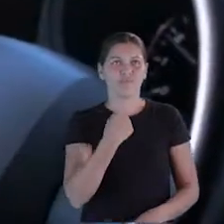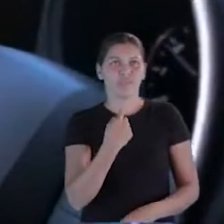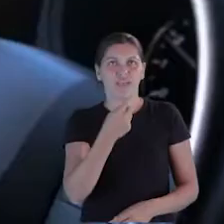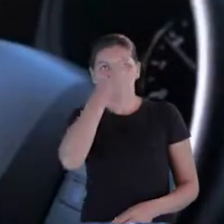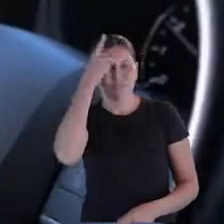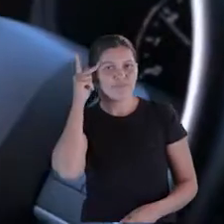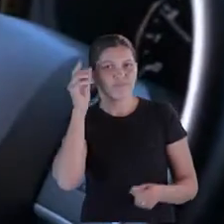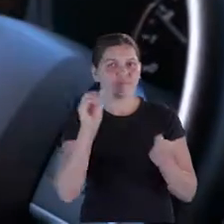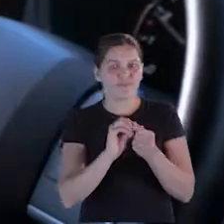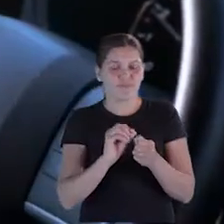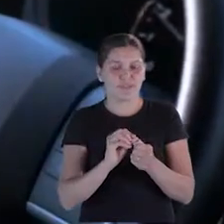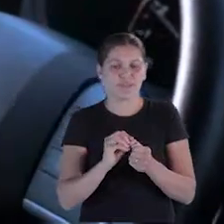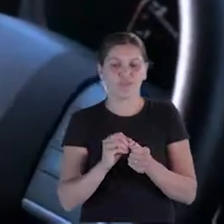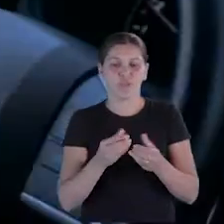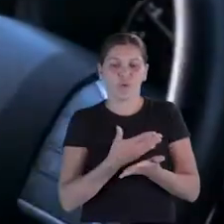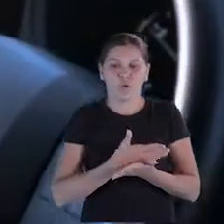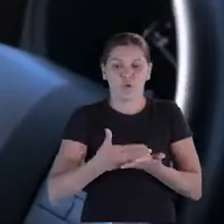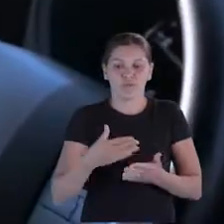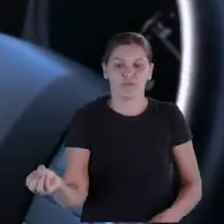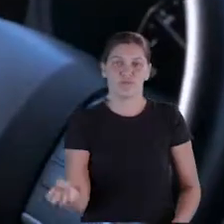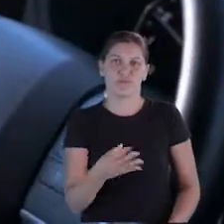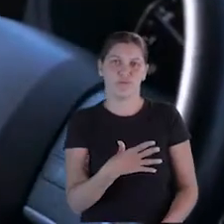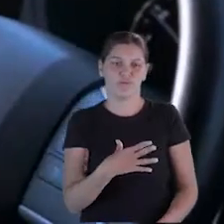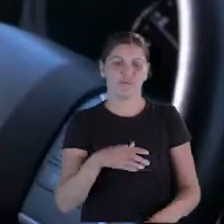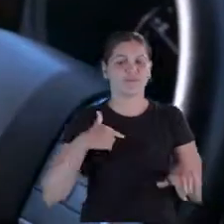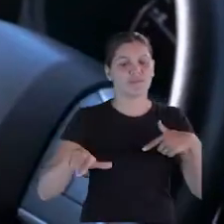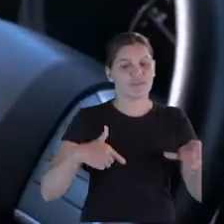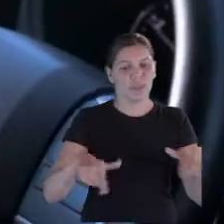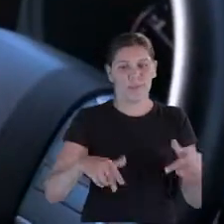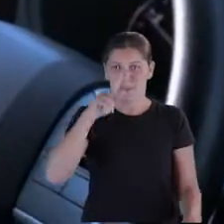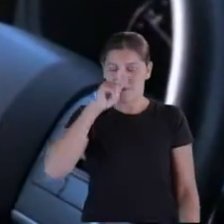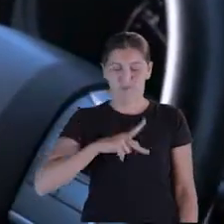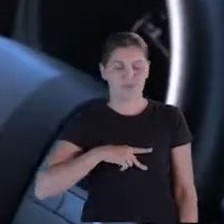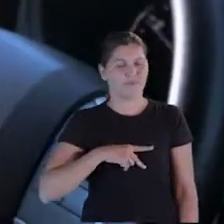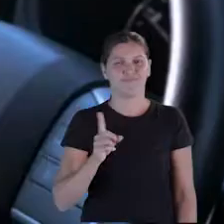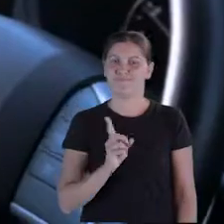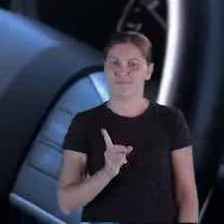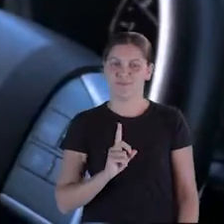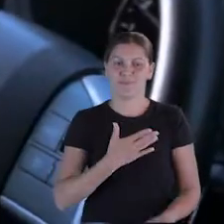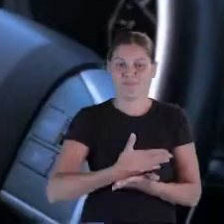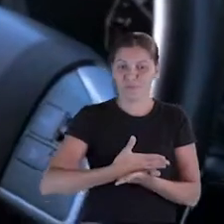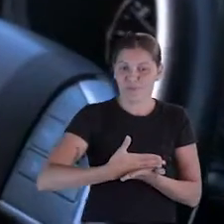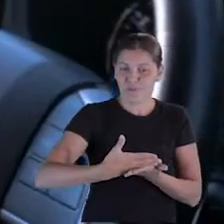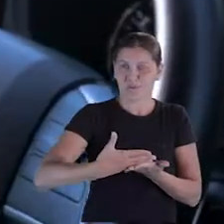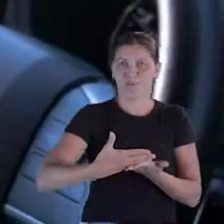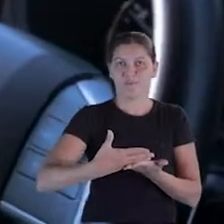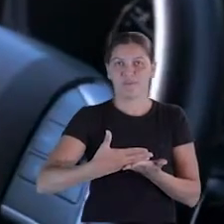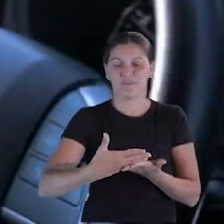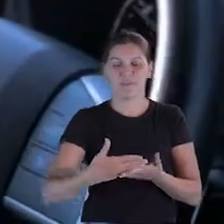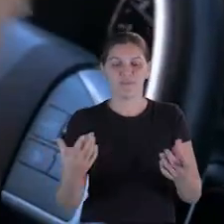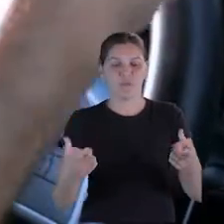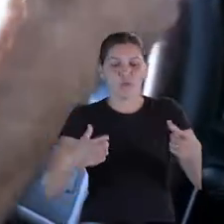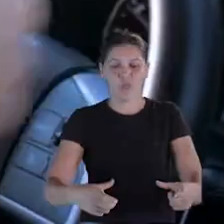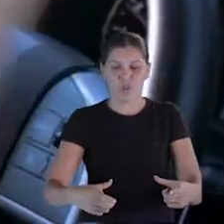você faz algo além daquilo que você está acostumado a fazer e de trabalhar apenas para si, apenas para a sua empresa. Quando a